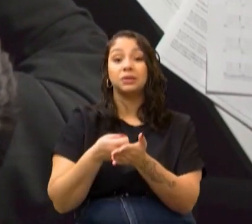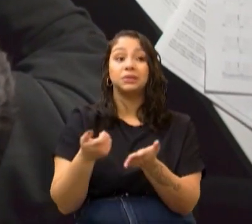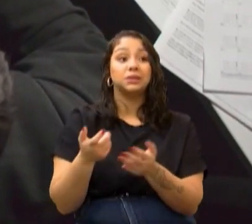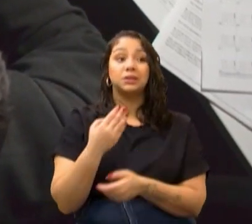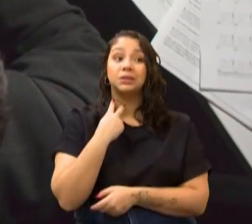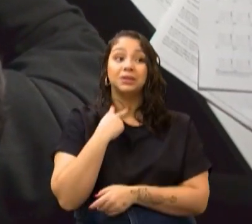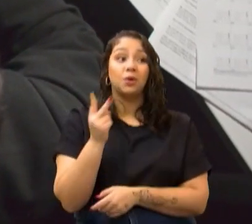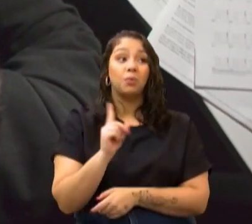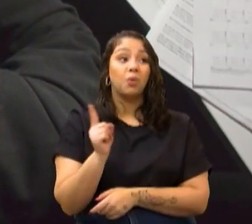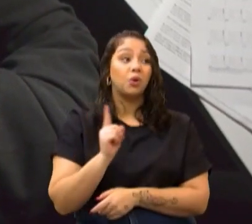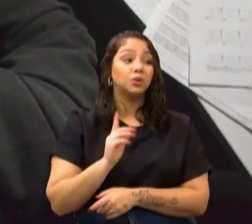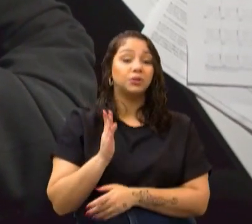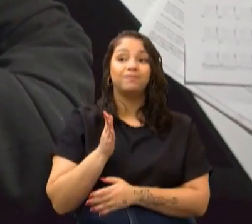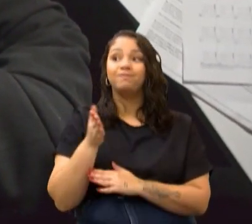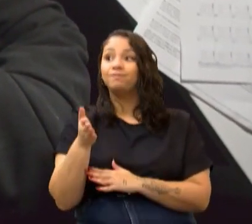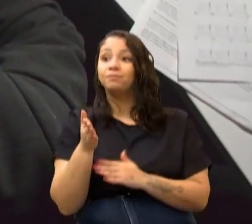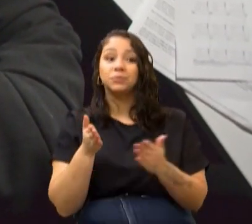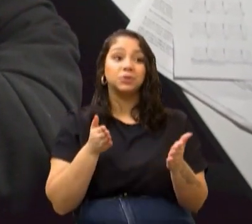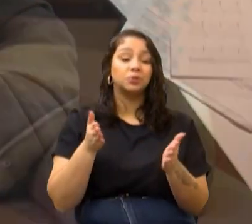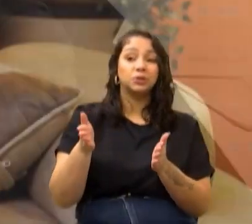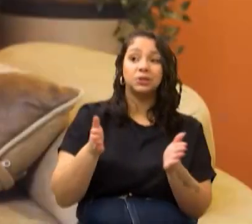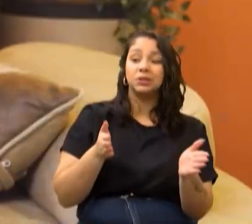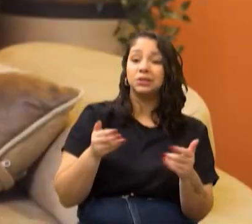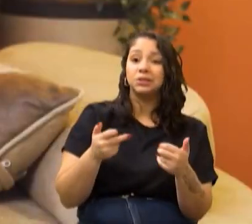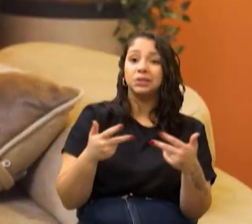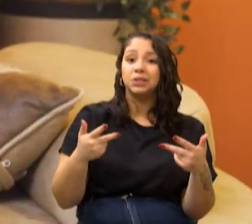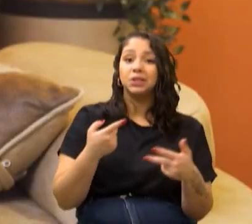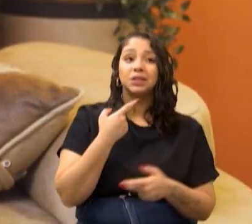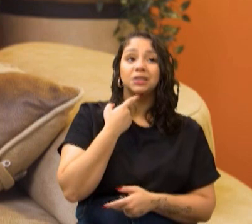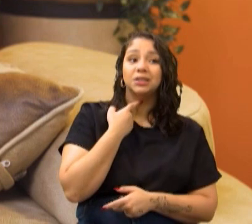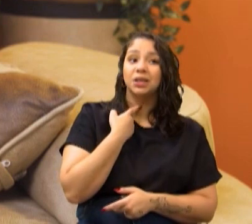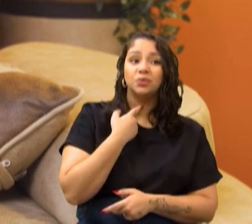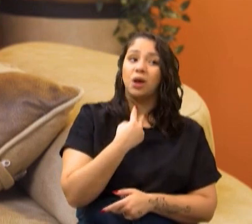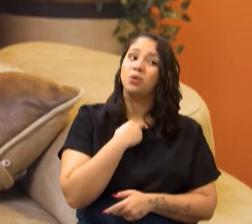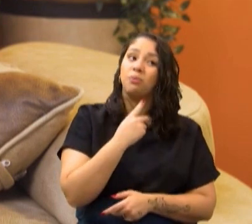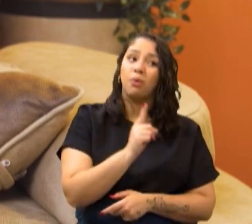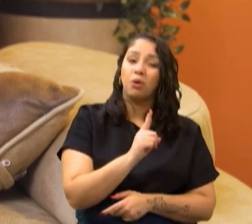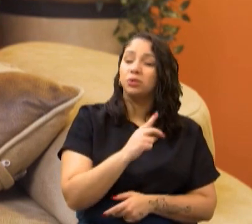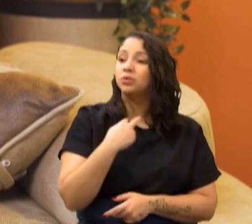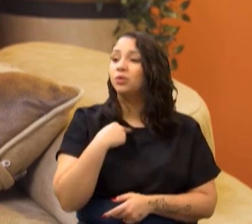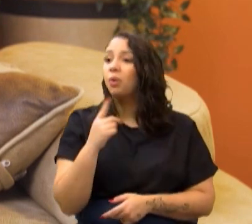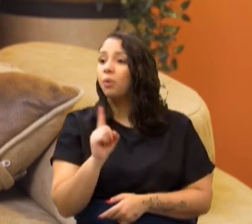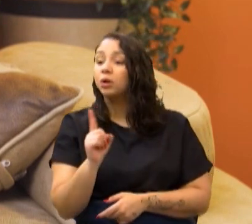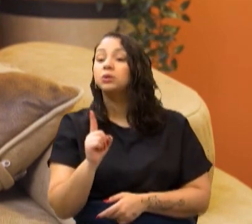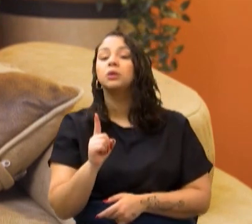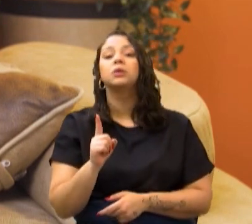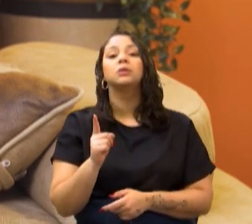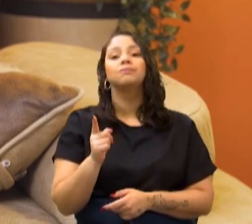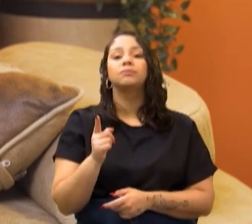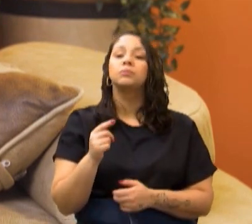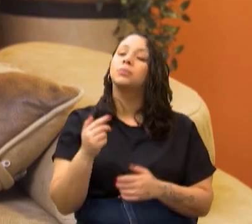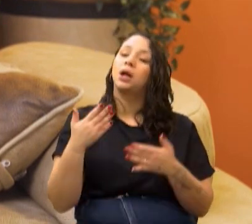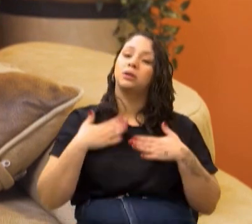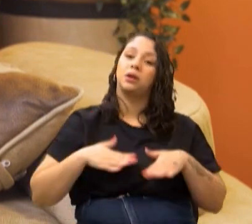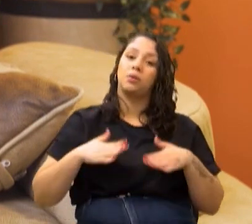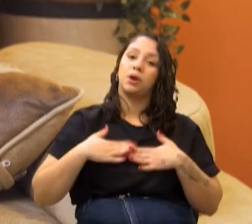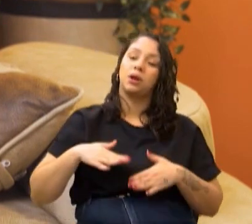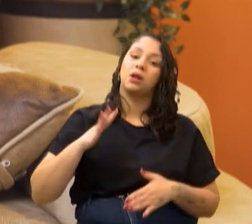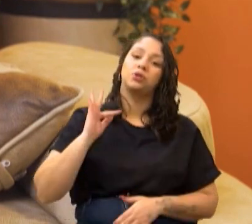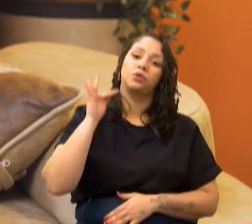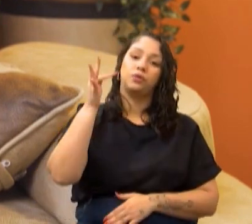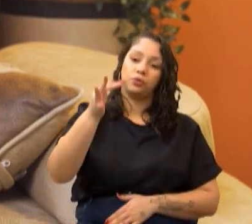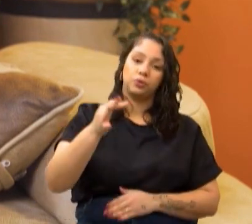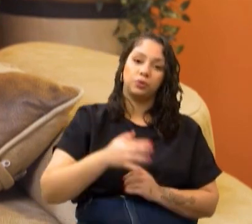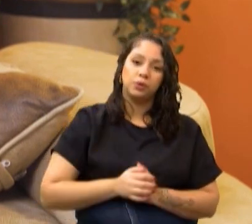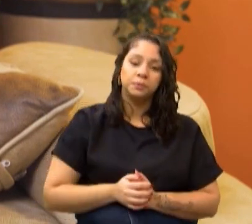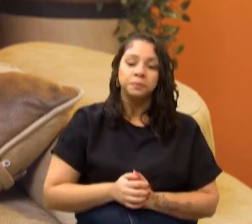ser obrigado a se privar no curto prazo de alguns desejos, alguns sonhos, para que a gente possa